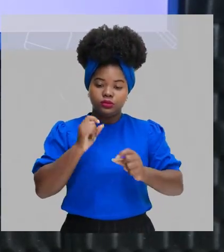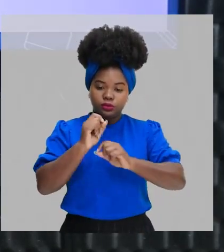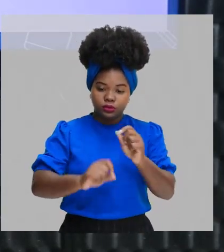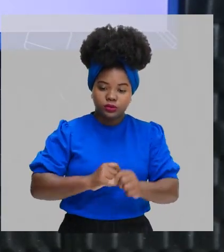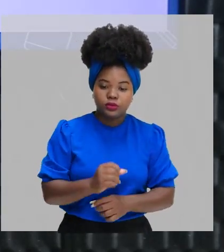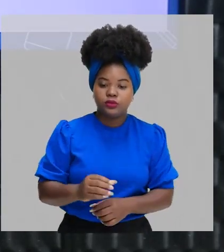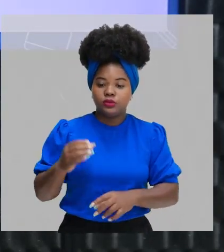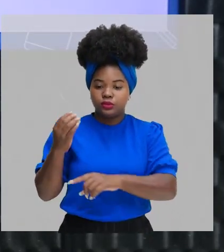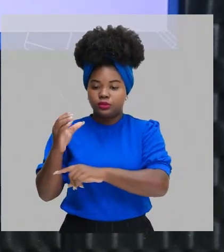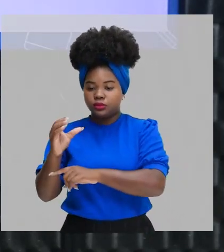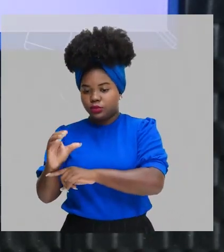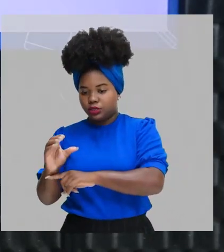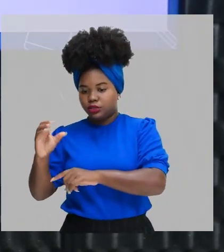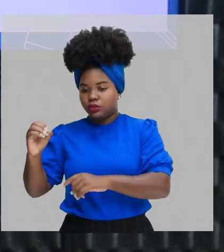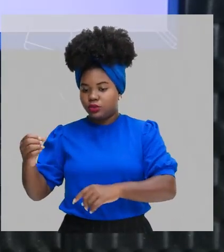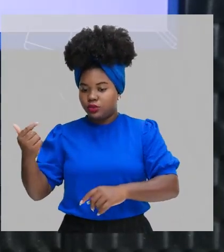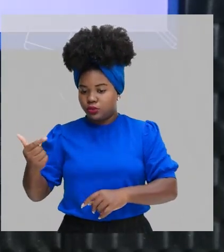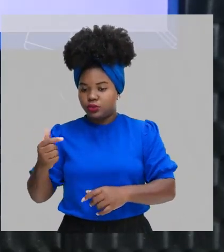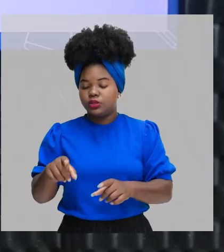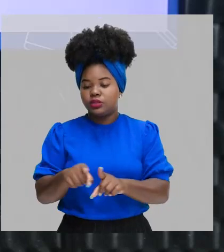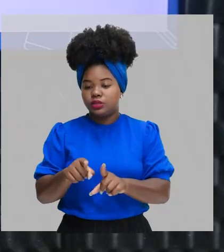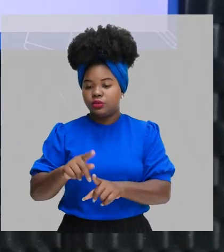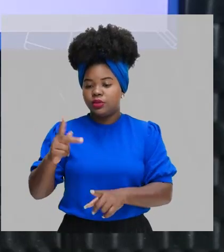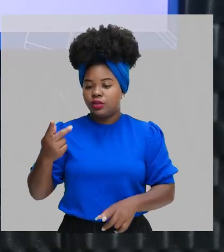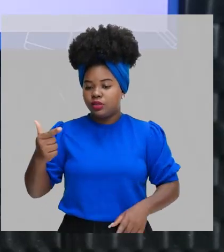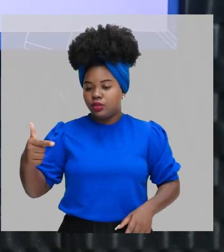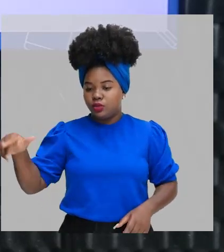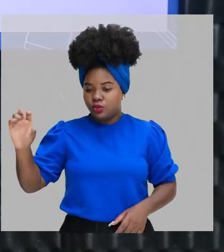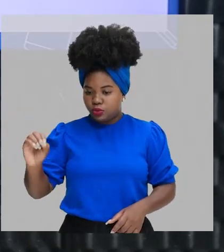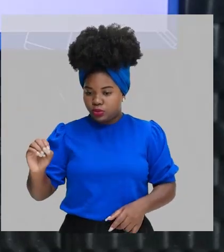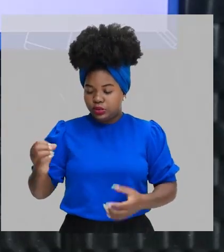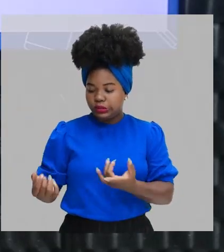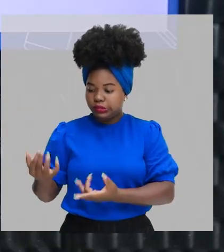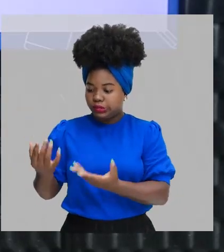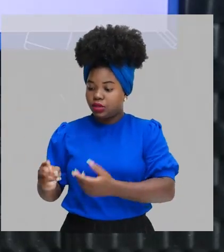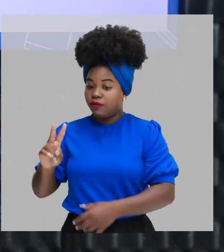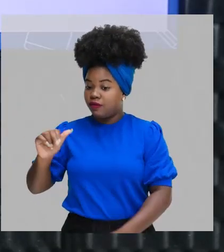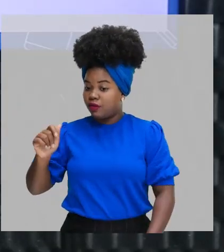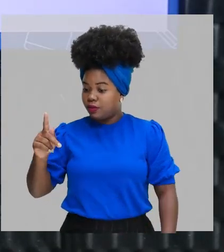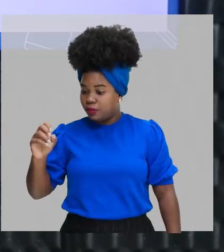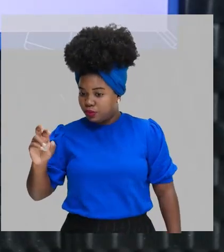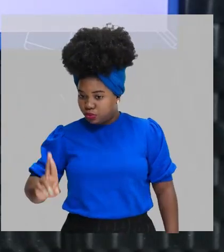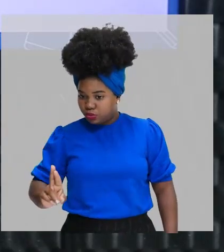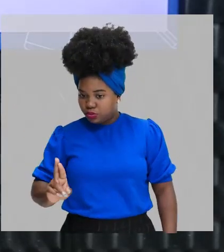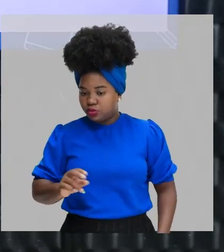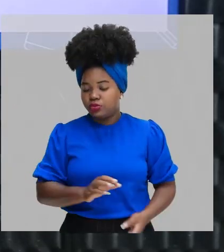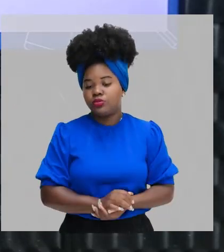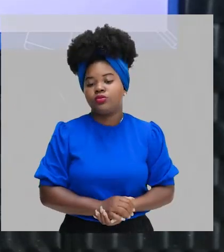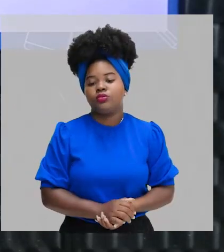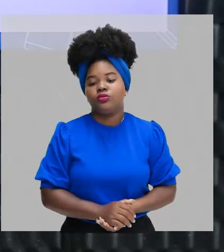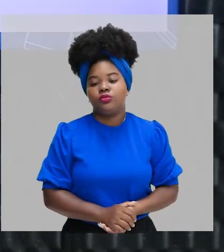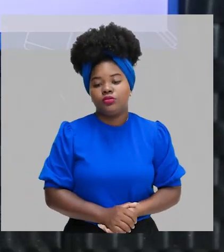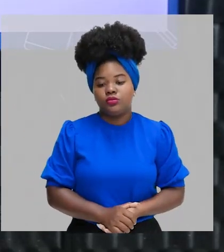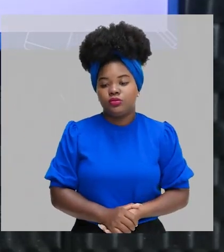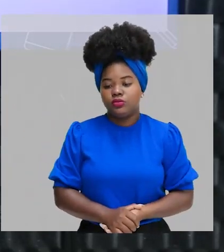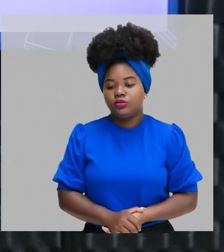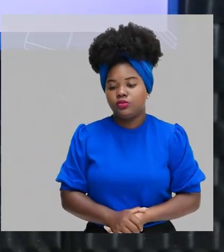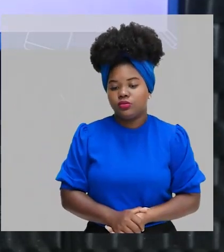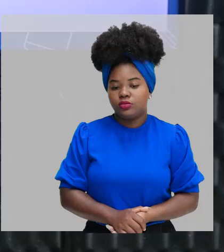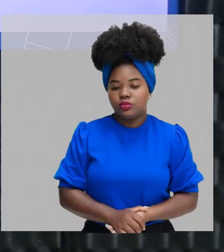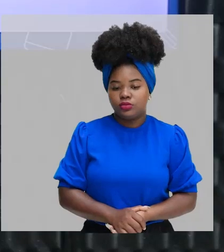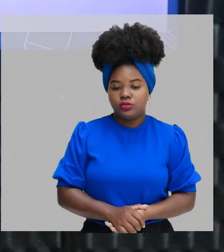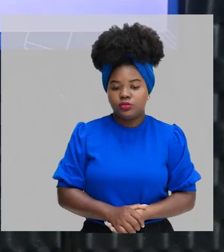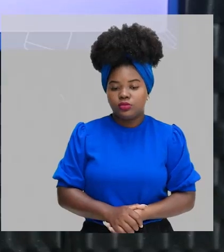gás carbônico e o vapor d'água. Toda queima, né, de compostos orgânicos gera gás carbônico e